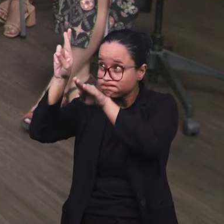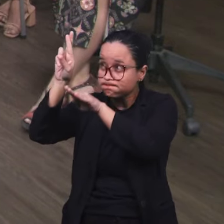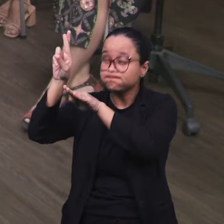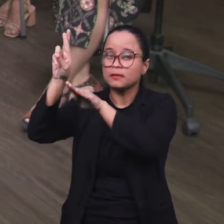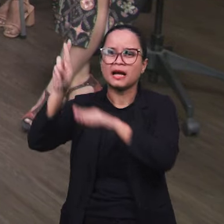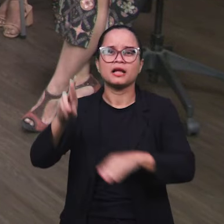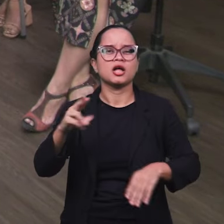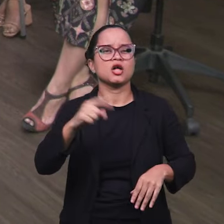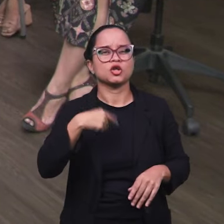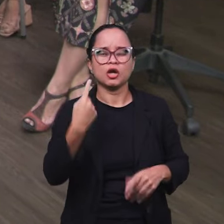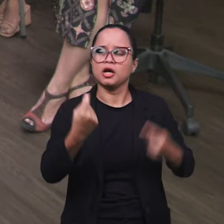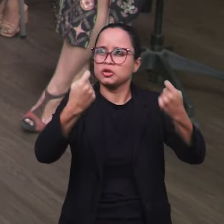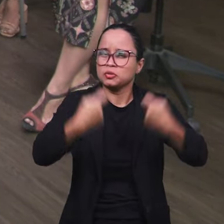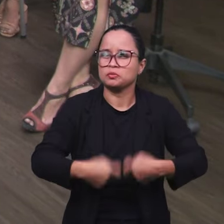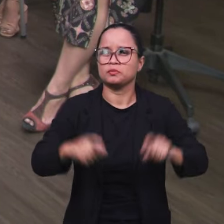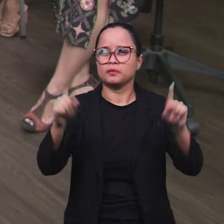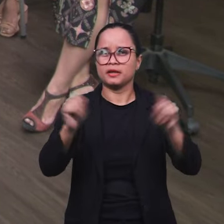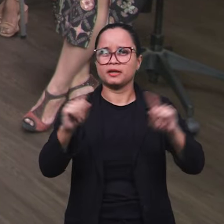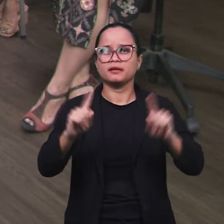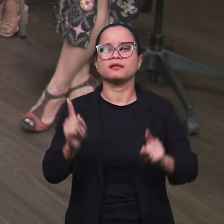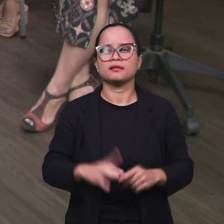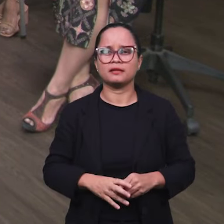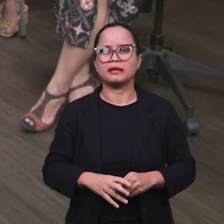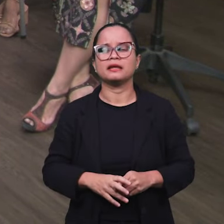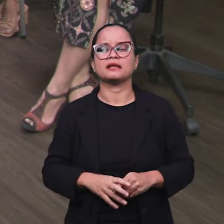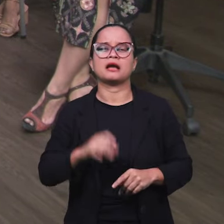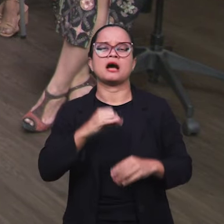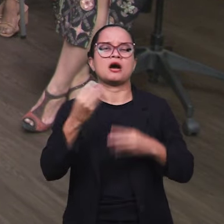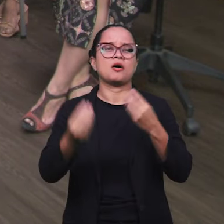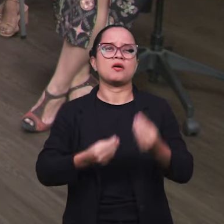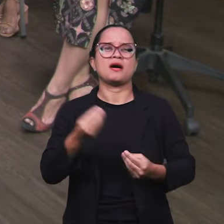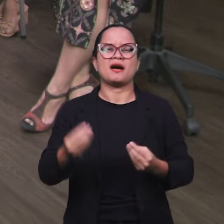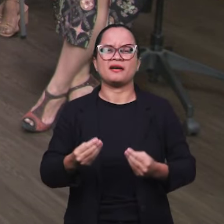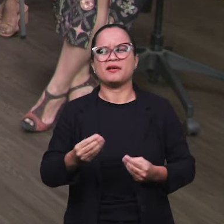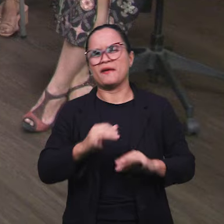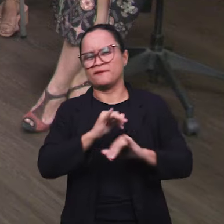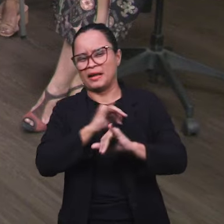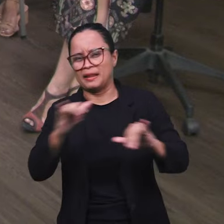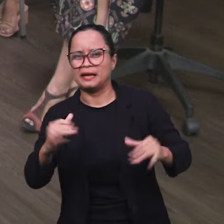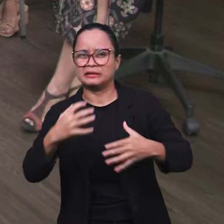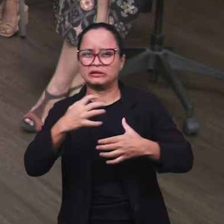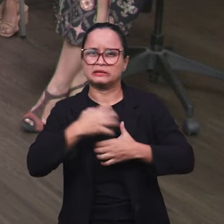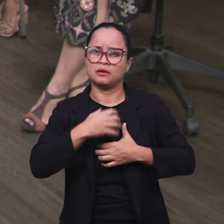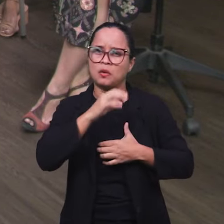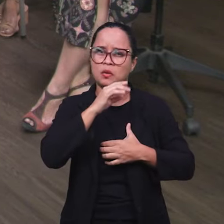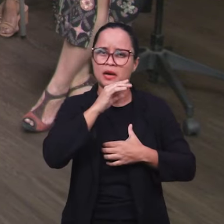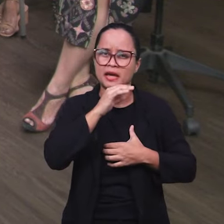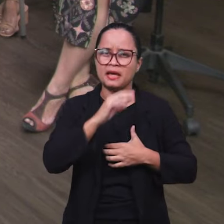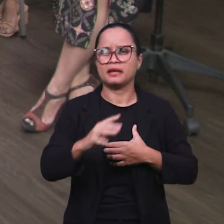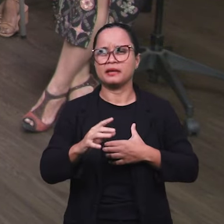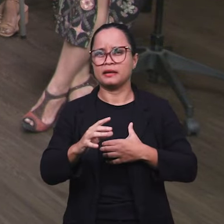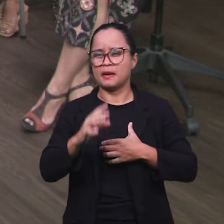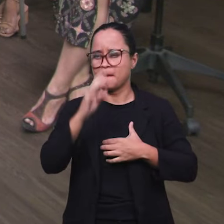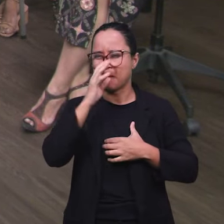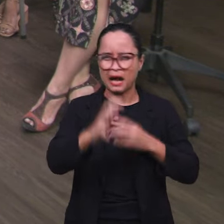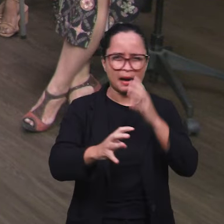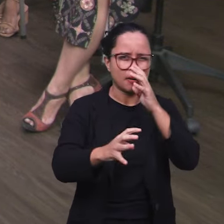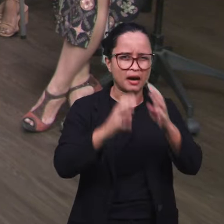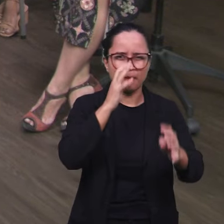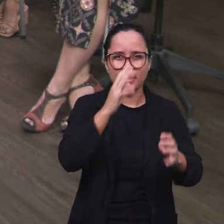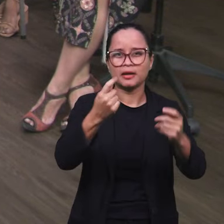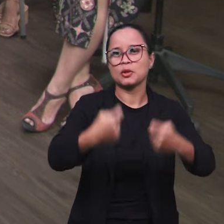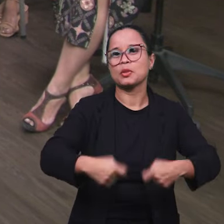ser grosseiro, a gente não precisa ser belicoso, a gente não precisa ser desagradável, a gente não precisa